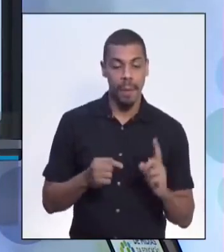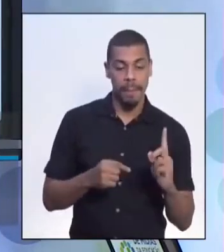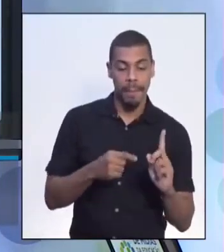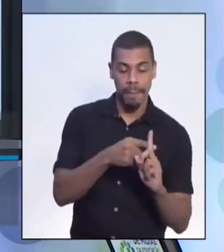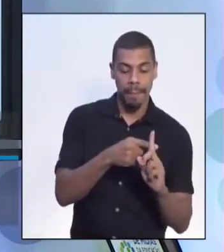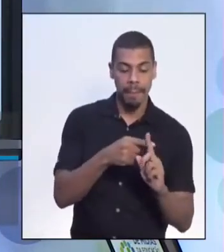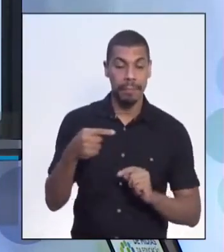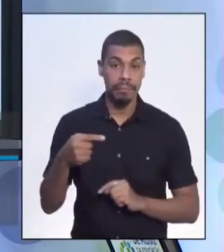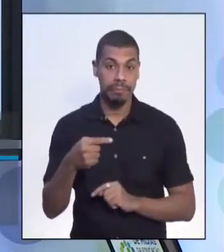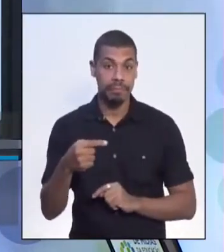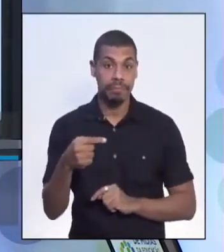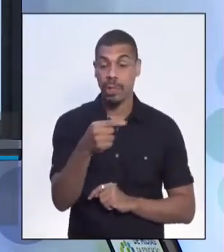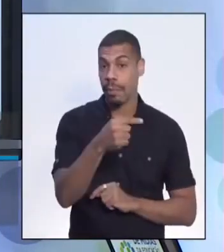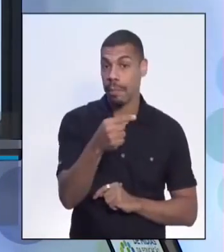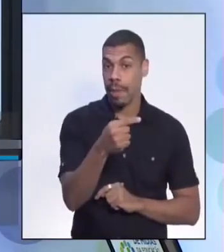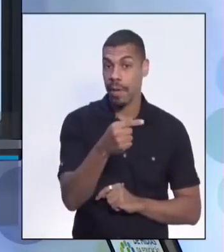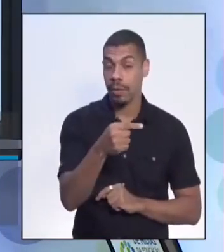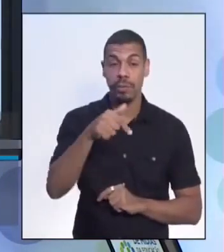mais, menos